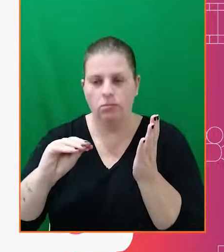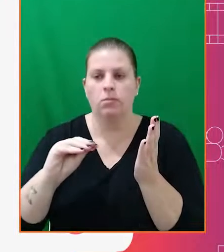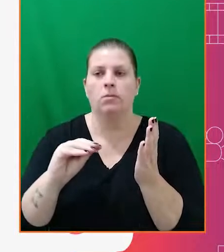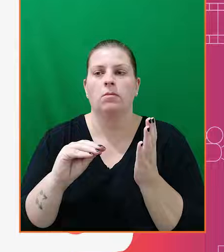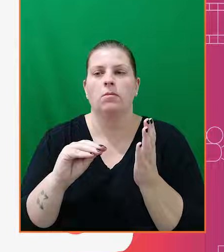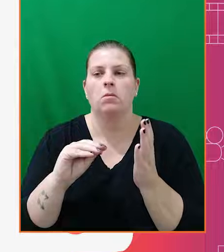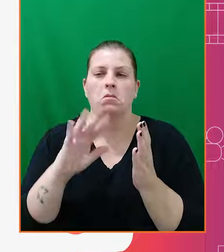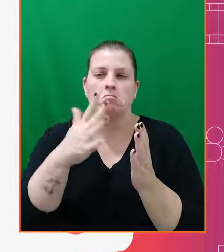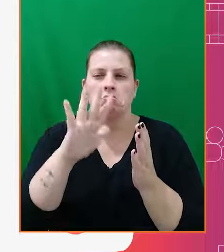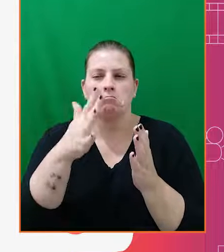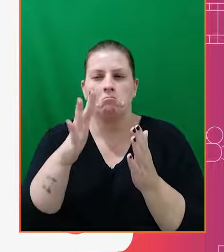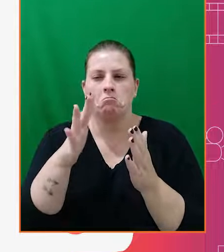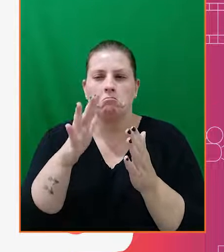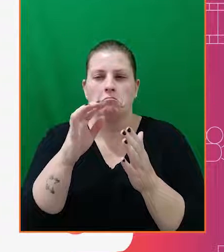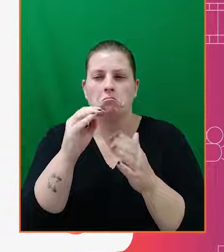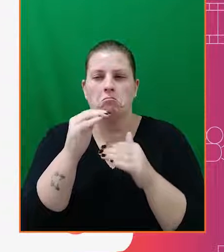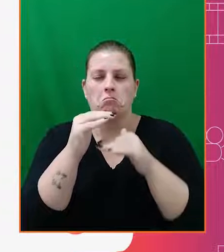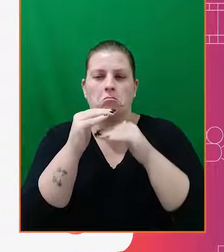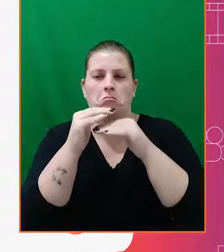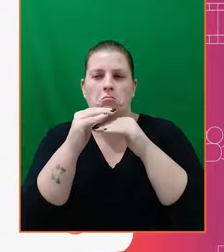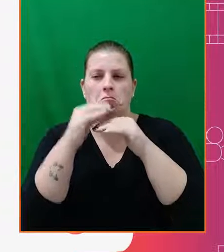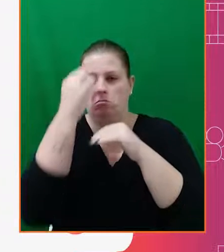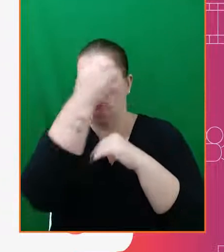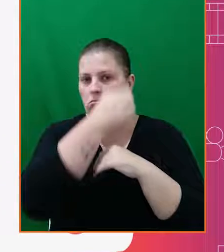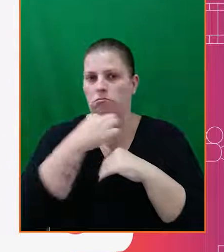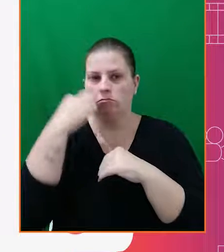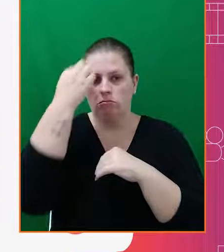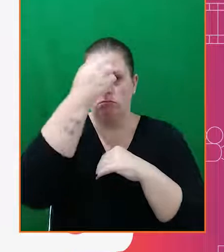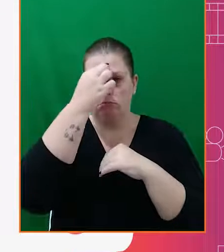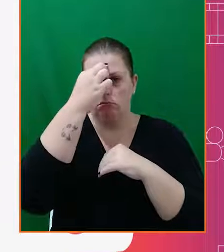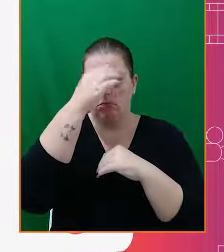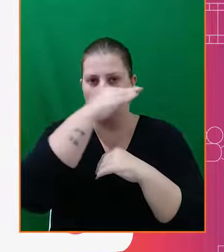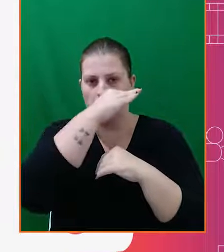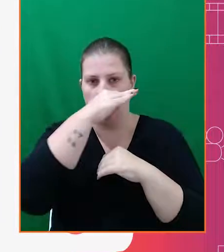aqui. Então, eu vou dividir mais ou menos aqui na metade.